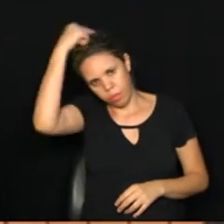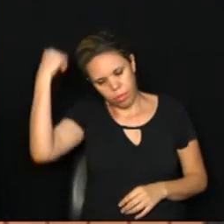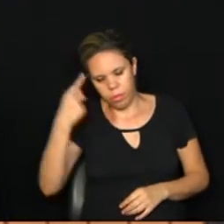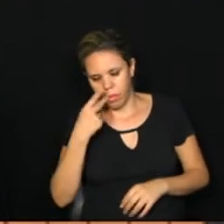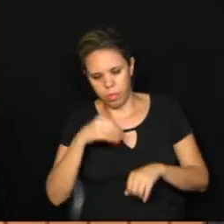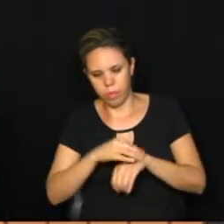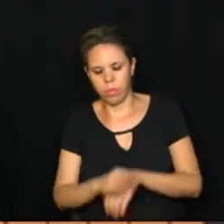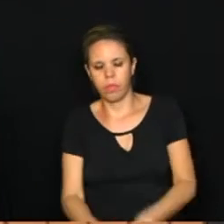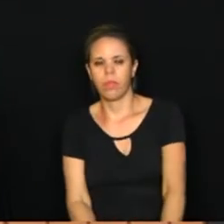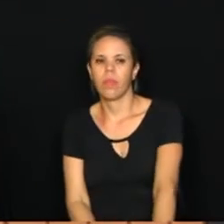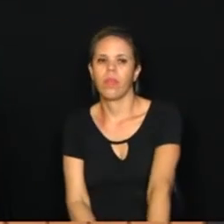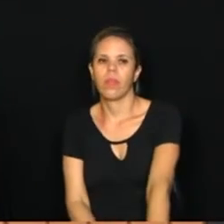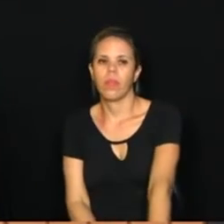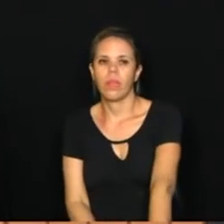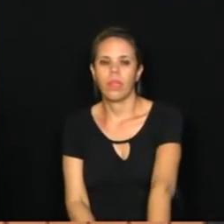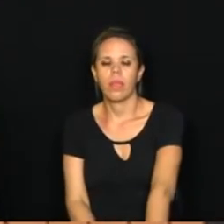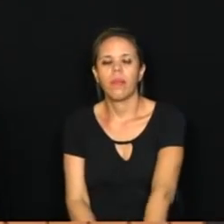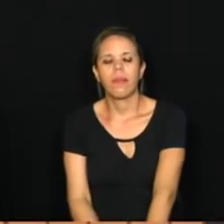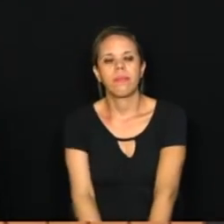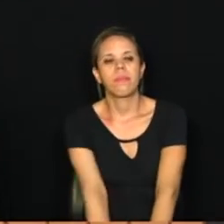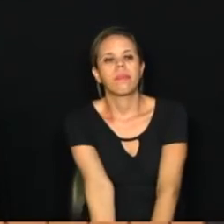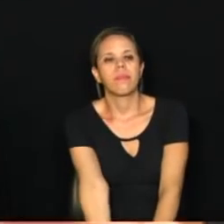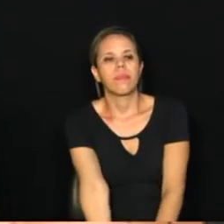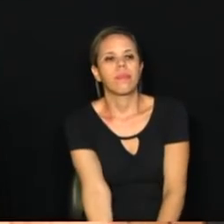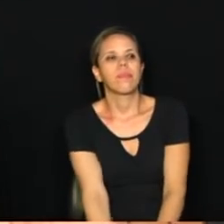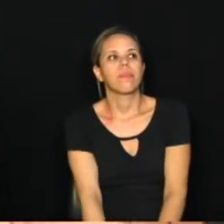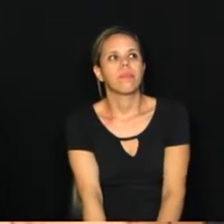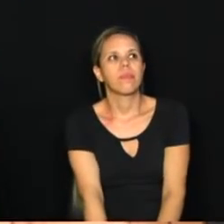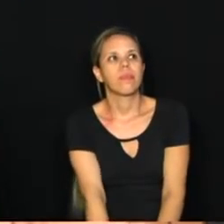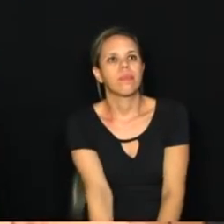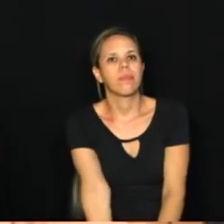trouxeram aí para o debate. Sidney.